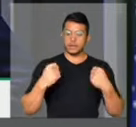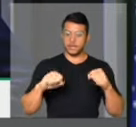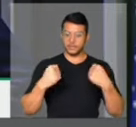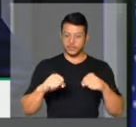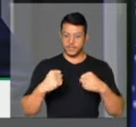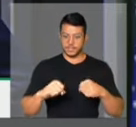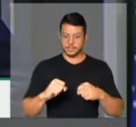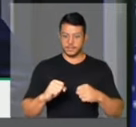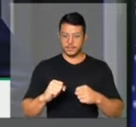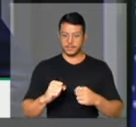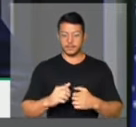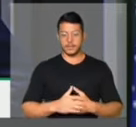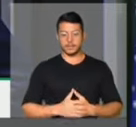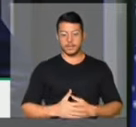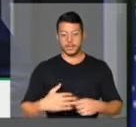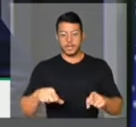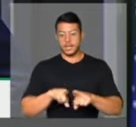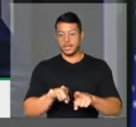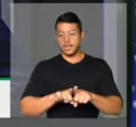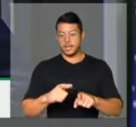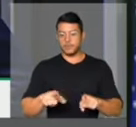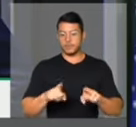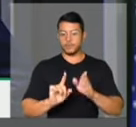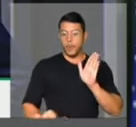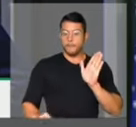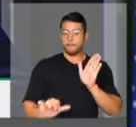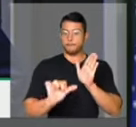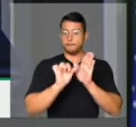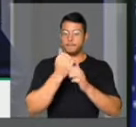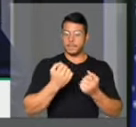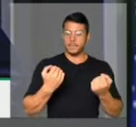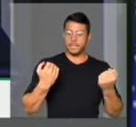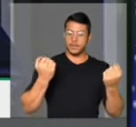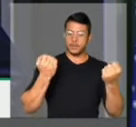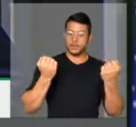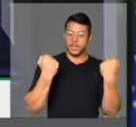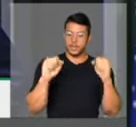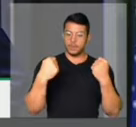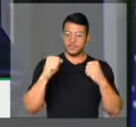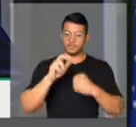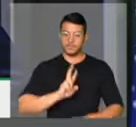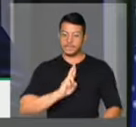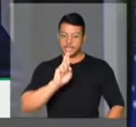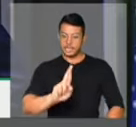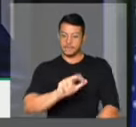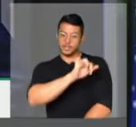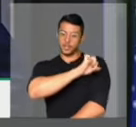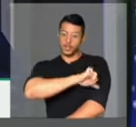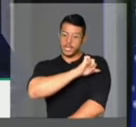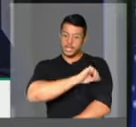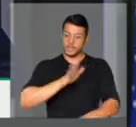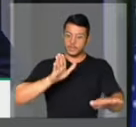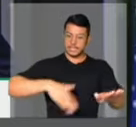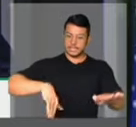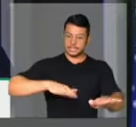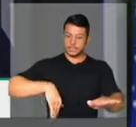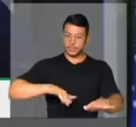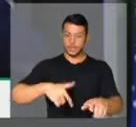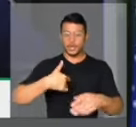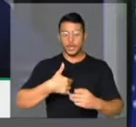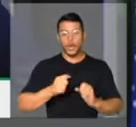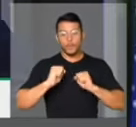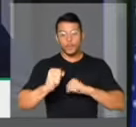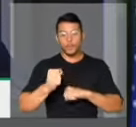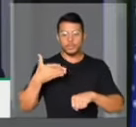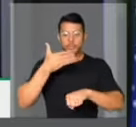plena, primeiro professor de educação física da história a estar representando o Rio de Janeiro nessa casa. Tive a oportunidade, Charles, de conhecer